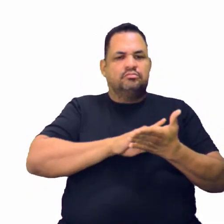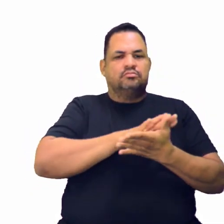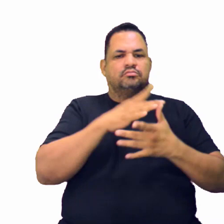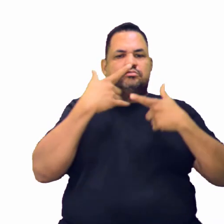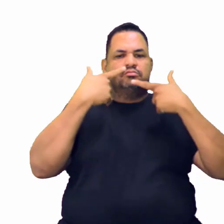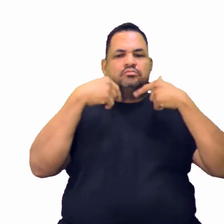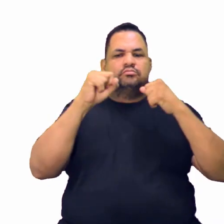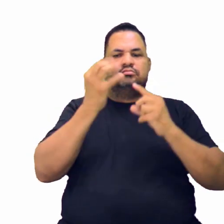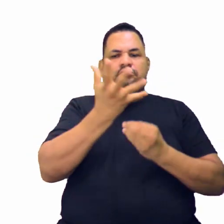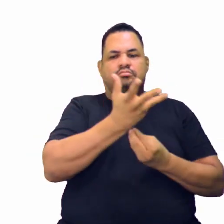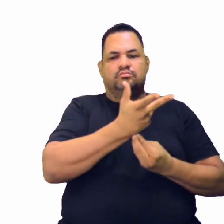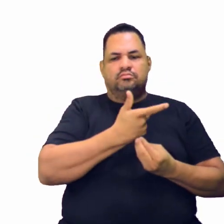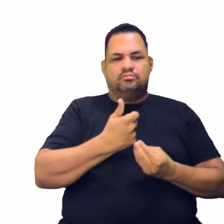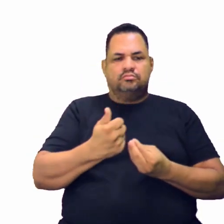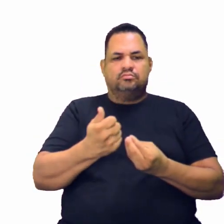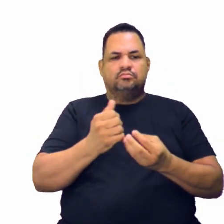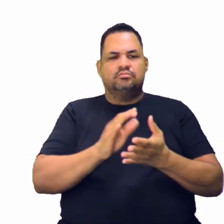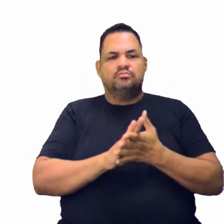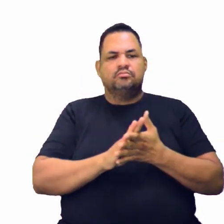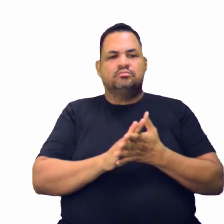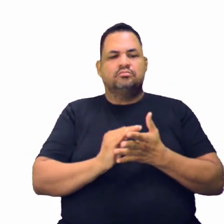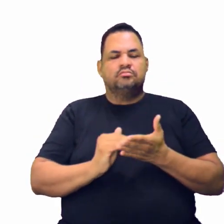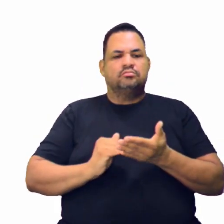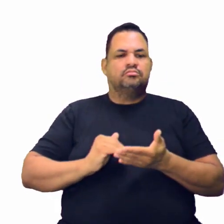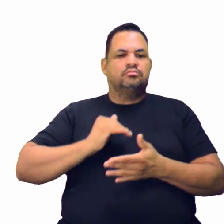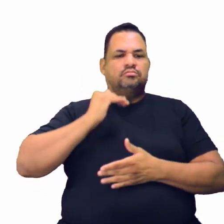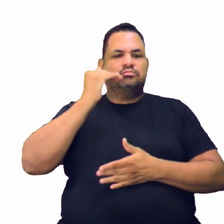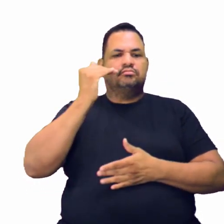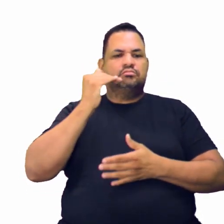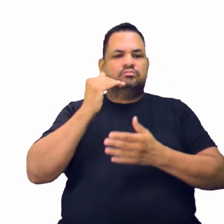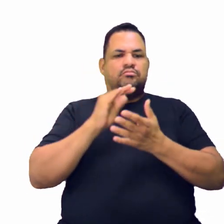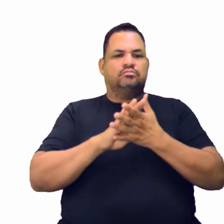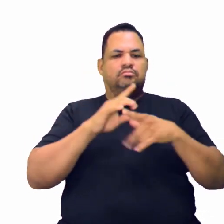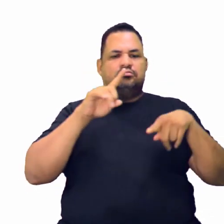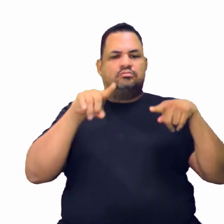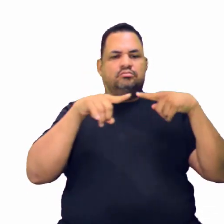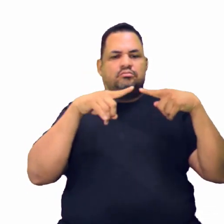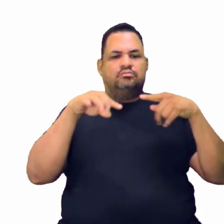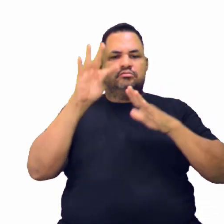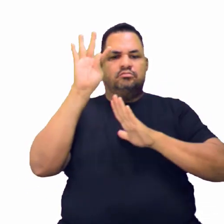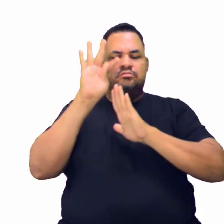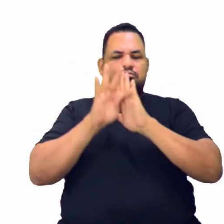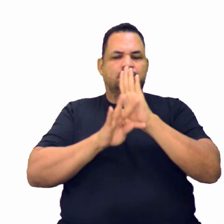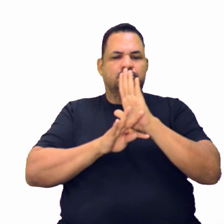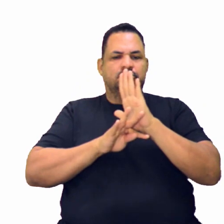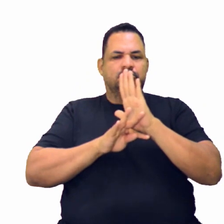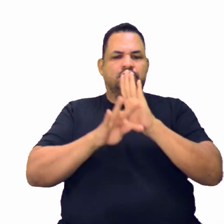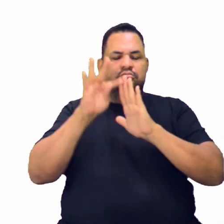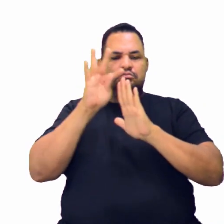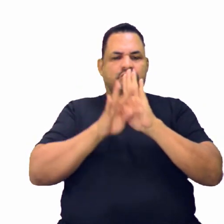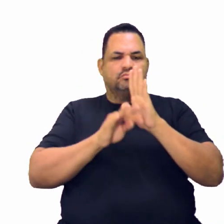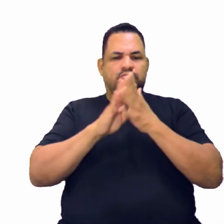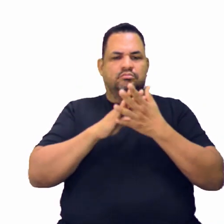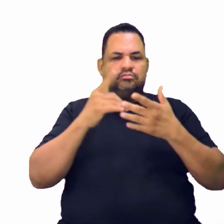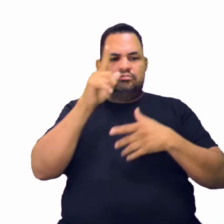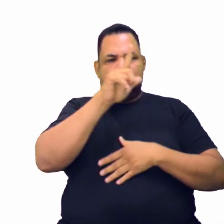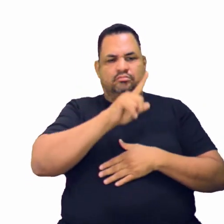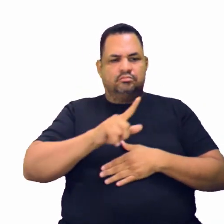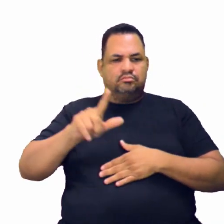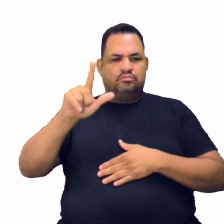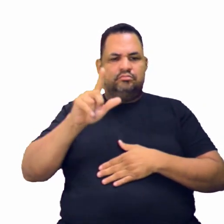de diversas linguagens artísticas. C, sobreposição entre música e teatro e texto